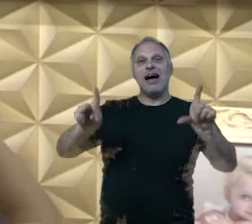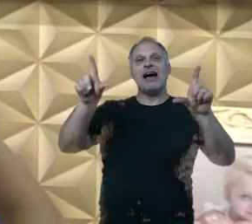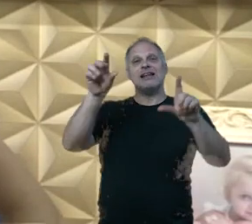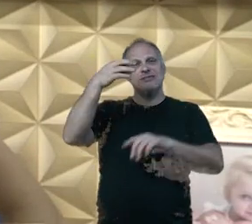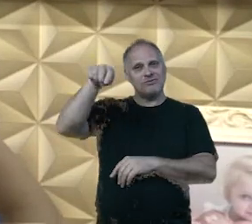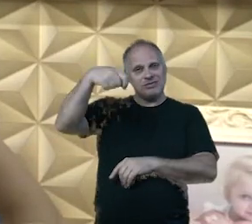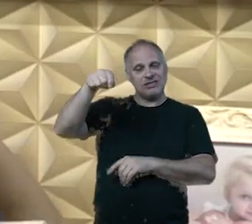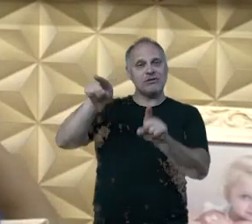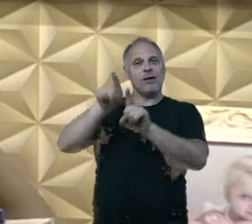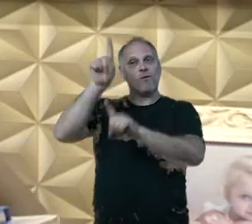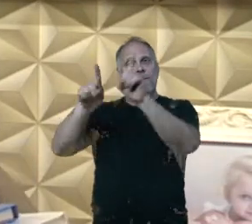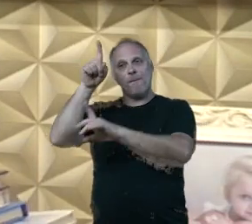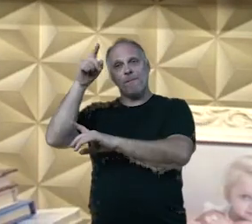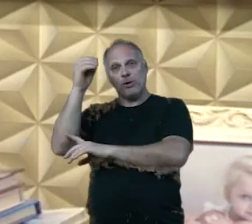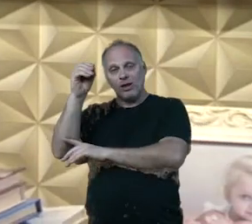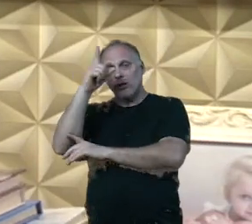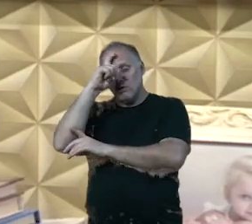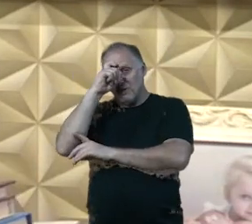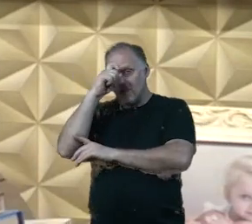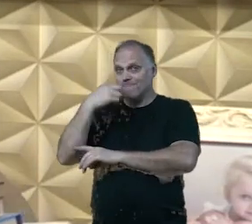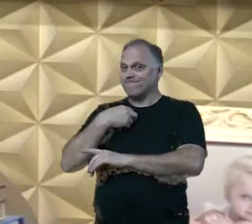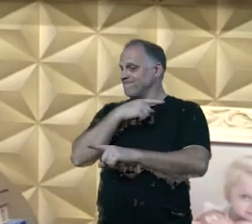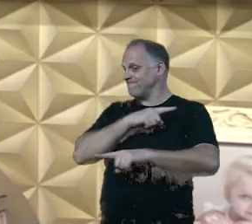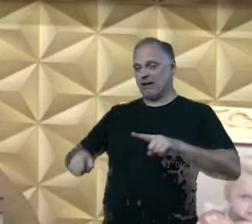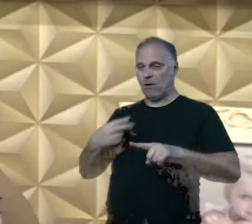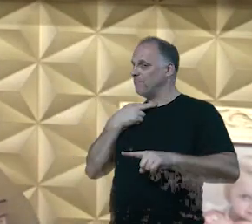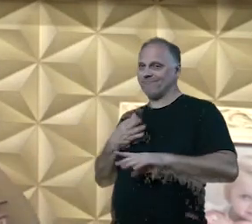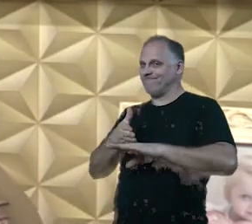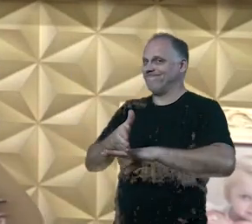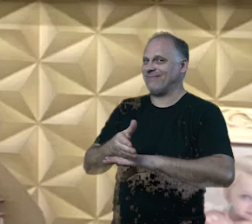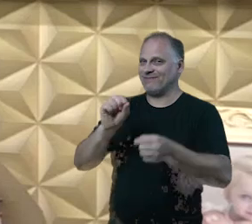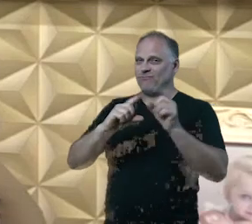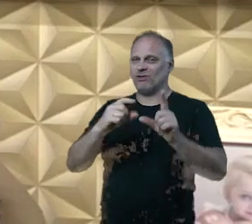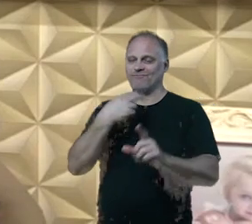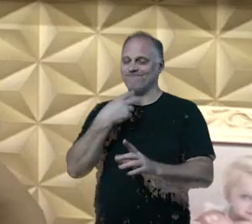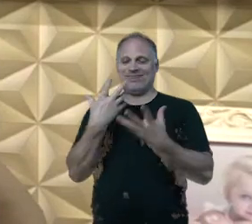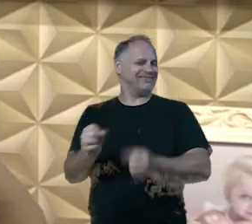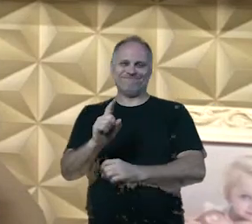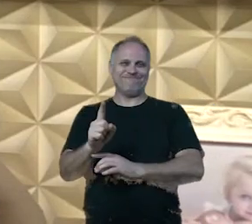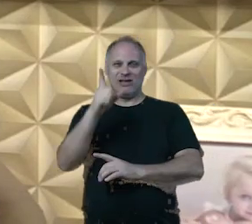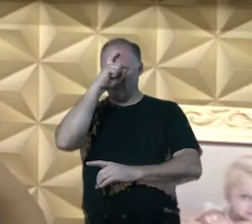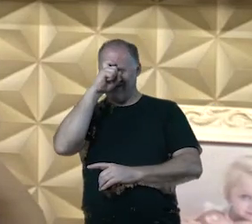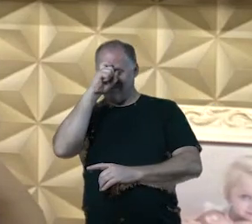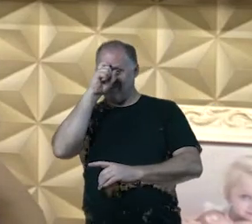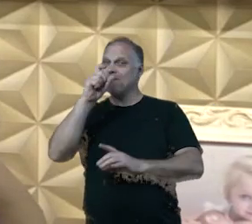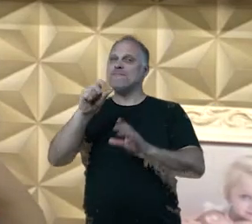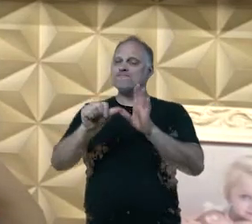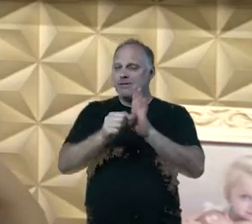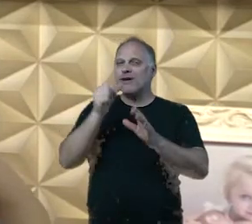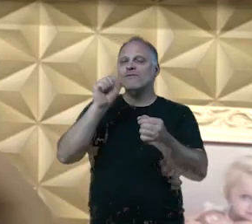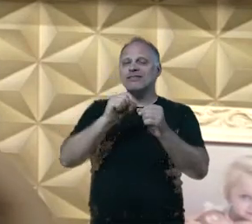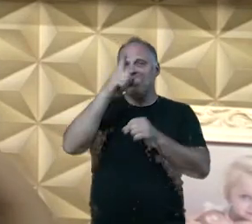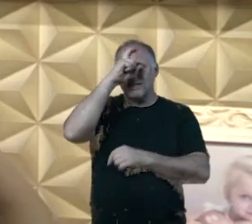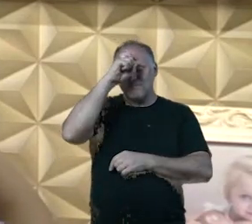até Porto Alegre, em alguns hospitais, a maioria dos hospitais a gente não tem acesso, assim, para poder fotografar. Então, o primeiro parto que eu fui fotografar